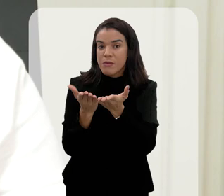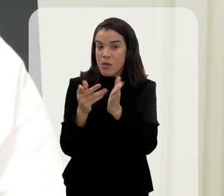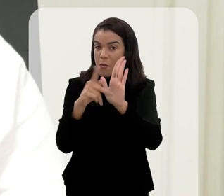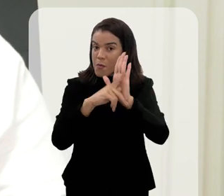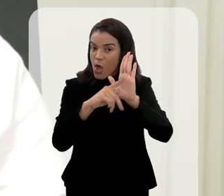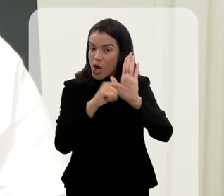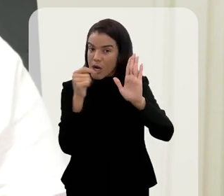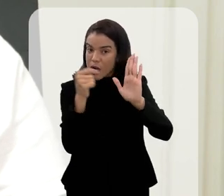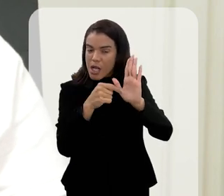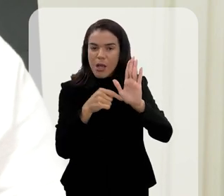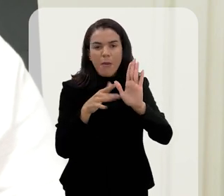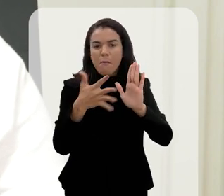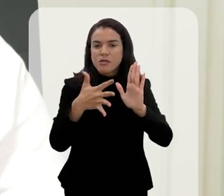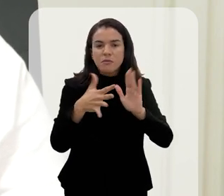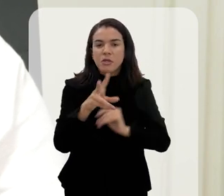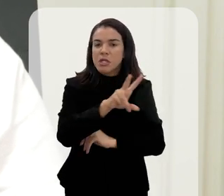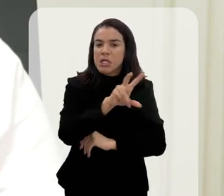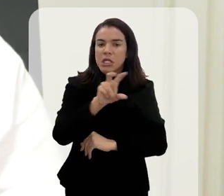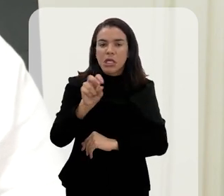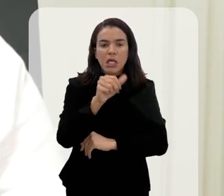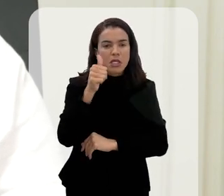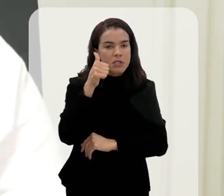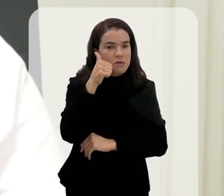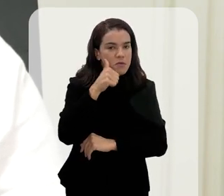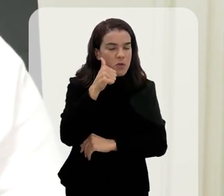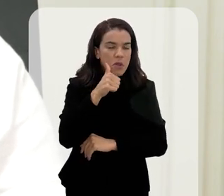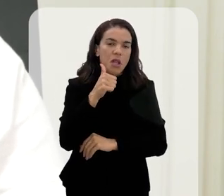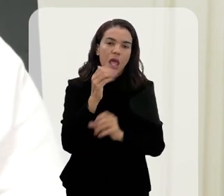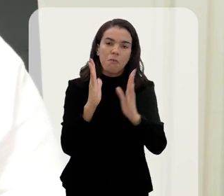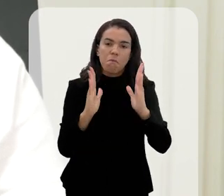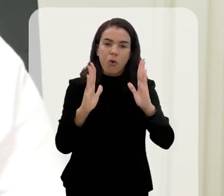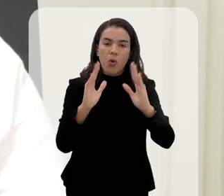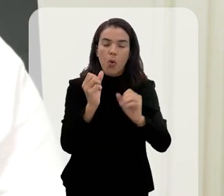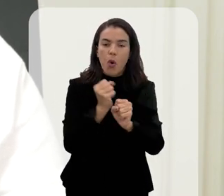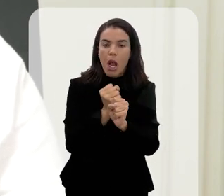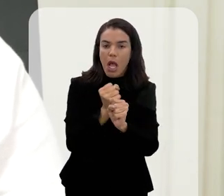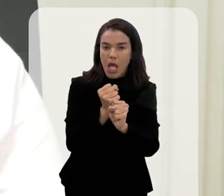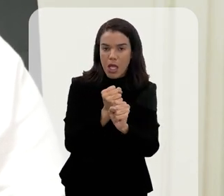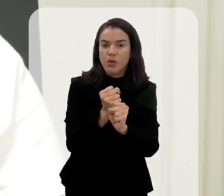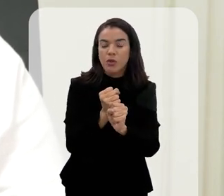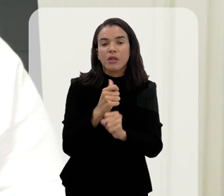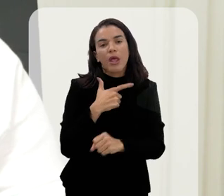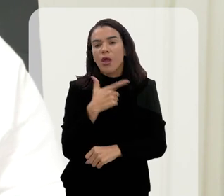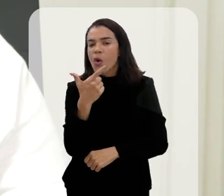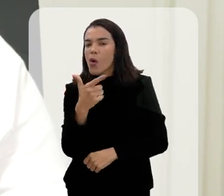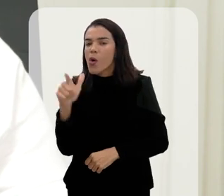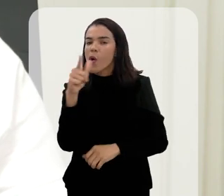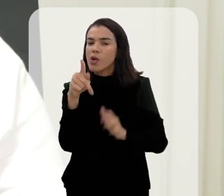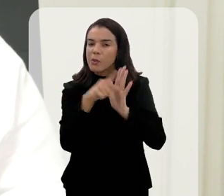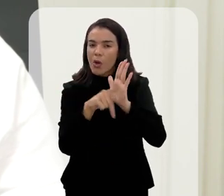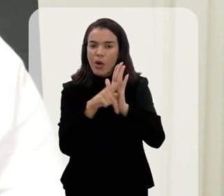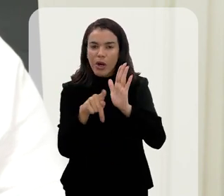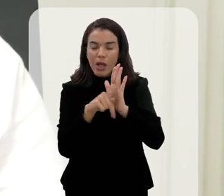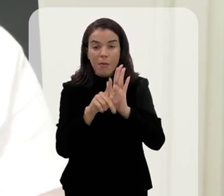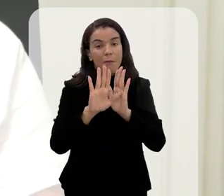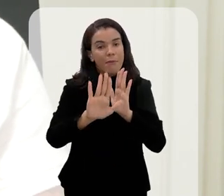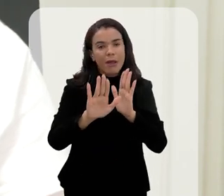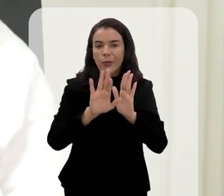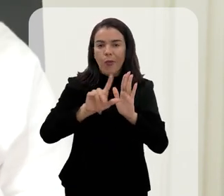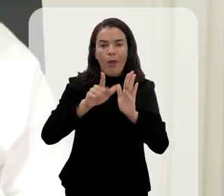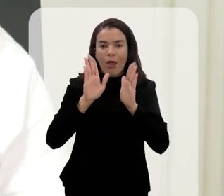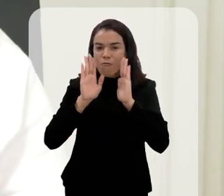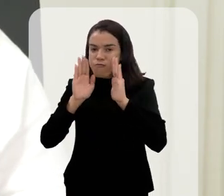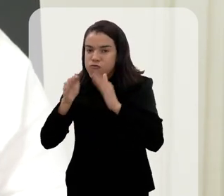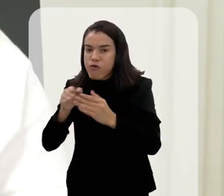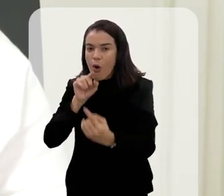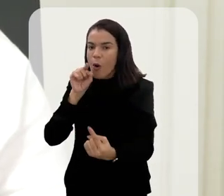a gente... Nesse programa, em torno de 500 mulheres por ano a gente atende. A gente tem outros programas que não são